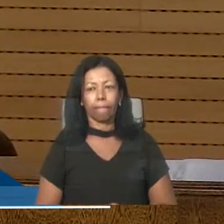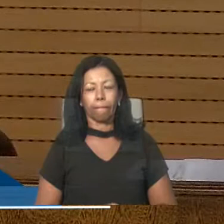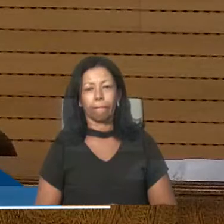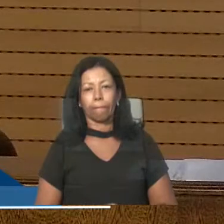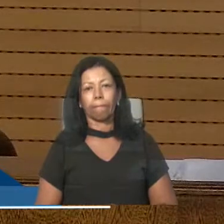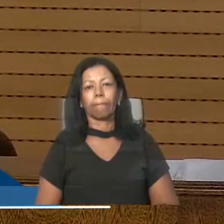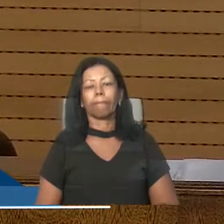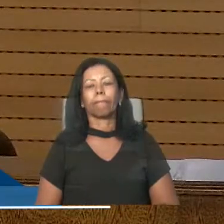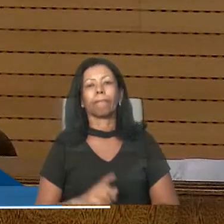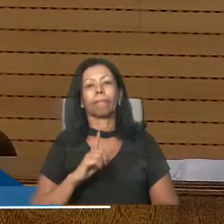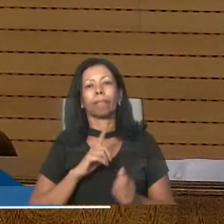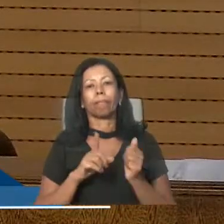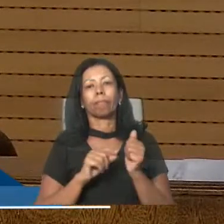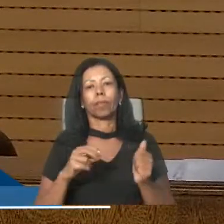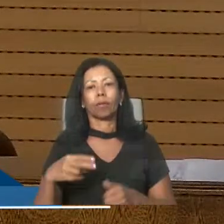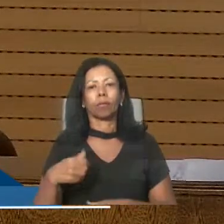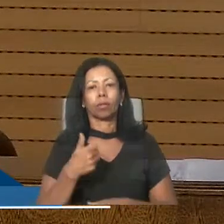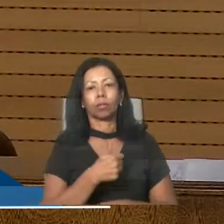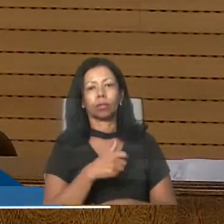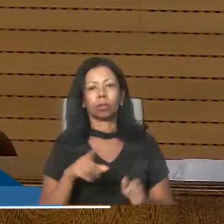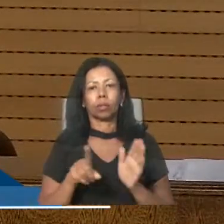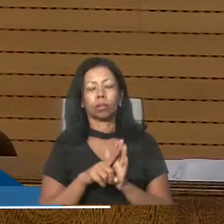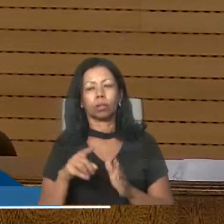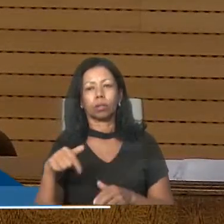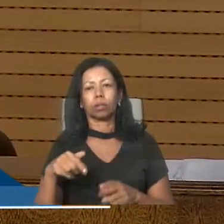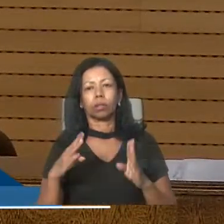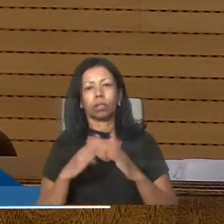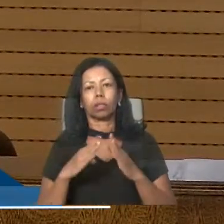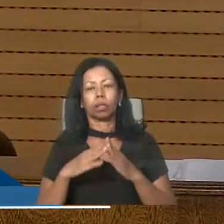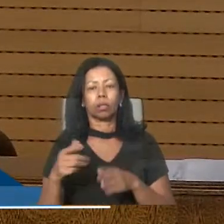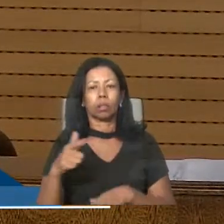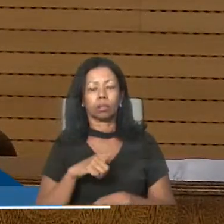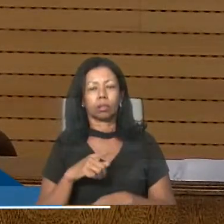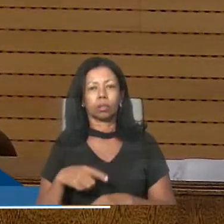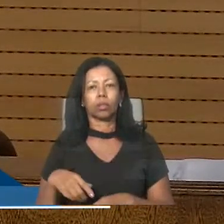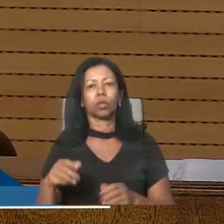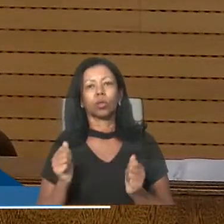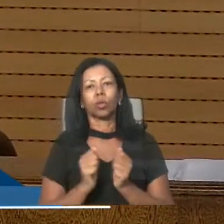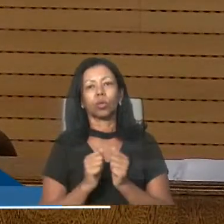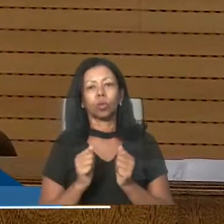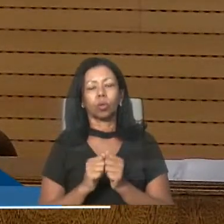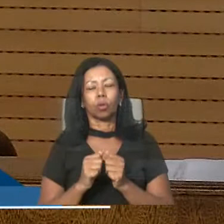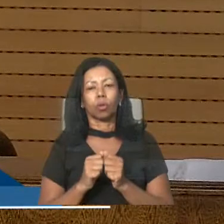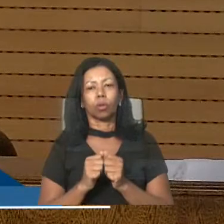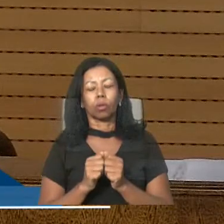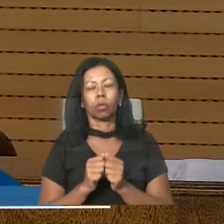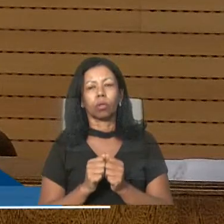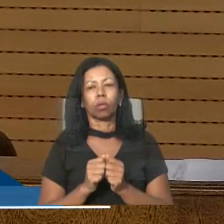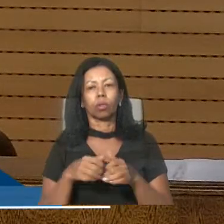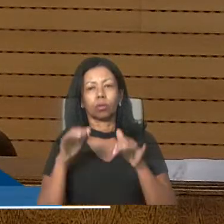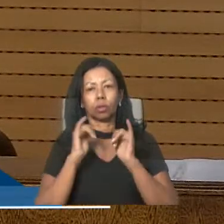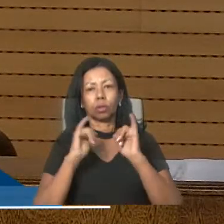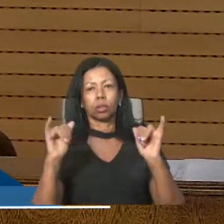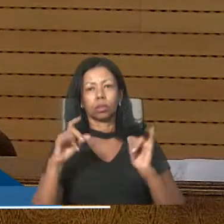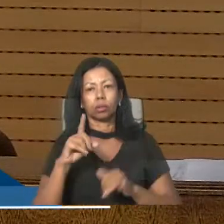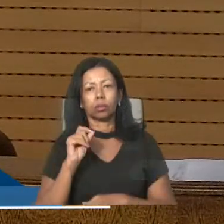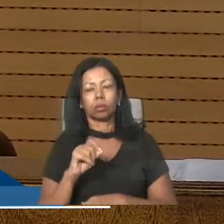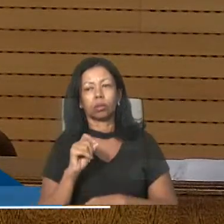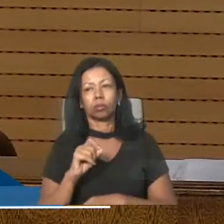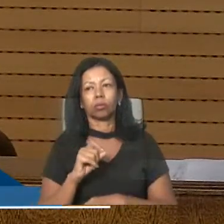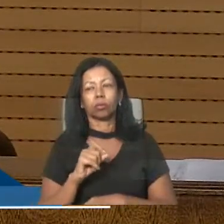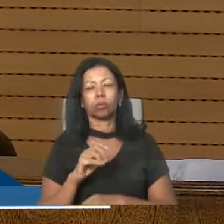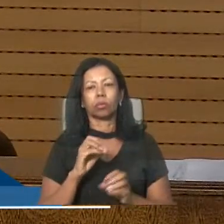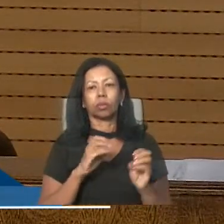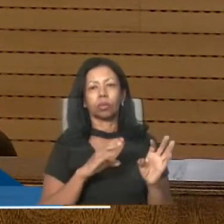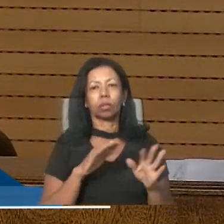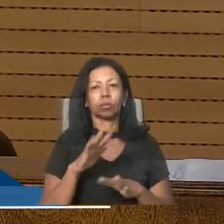Nos termos do artigo 21 do Regimento Interno desta Casa, compete a esta assessoria pronunciar-se em caráter eminente técnico